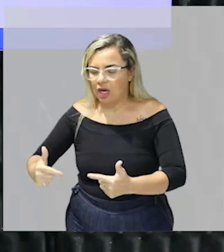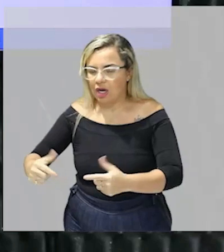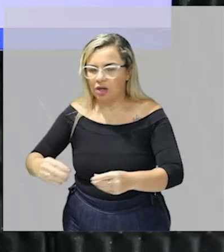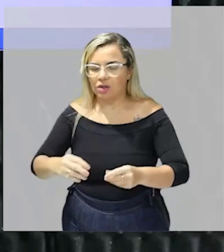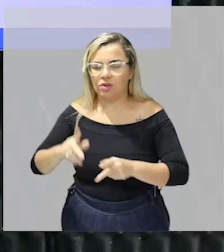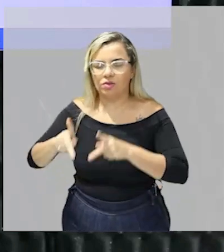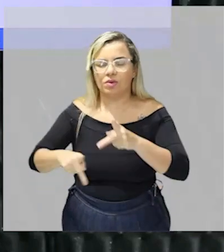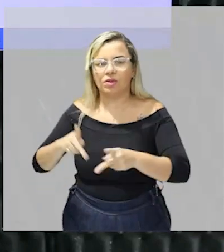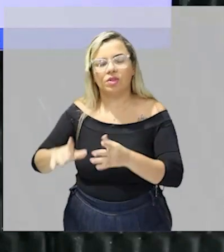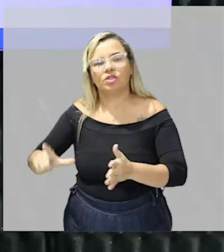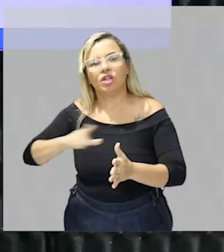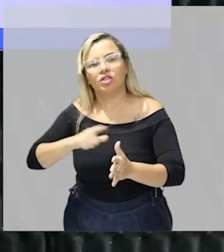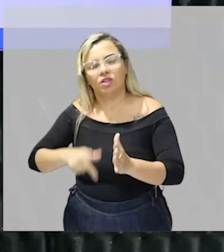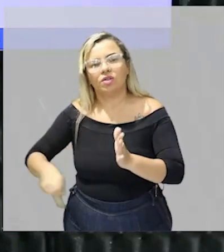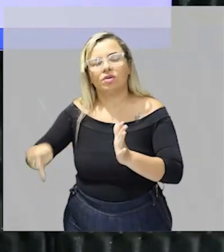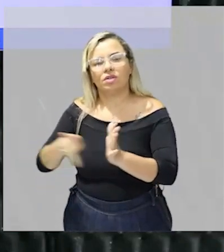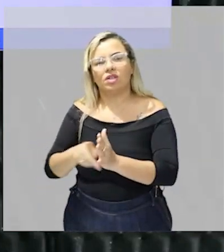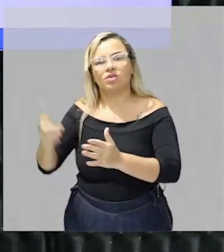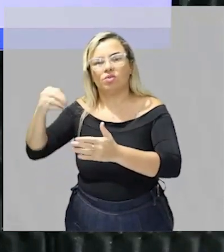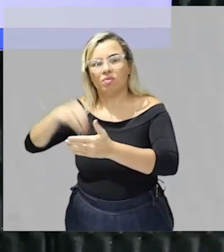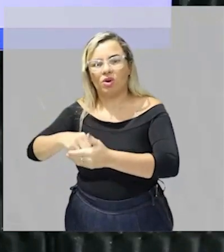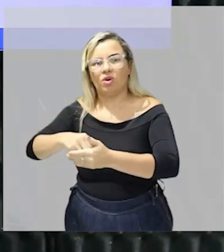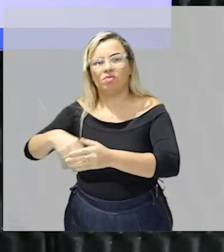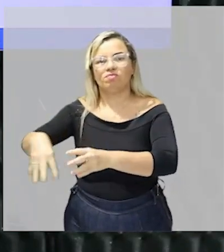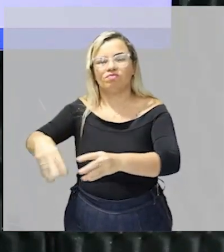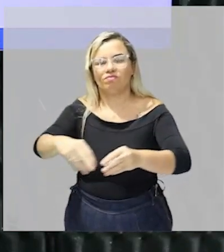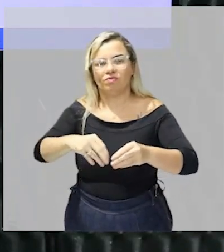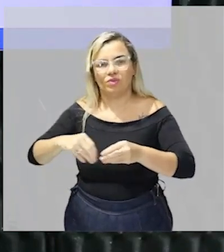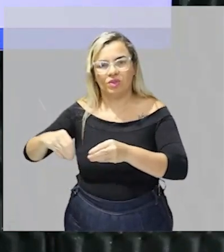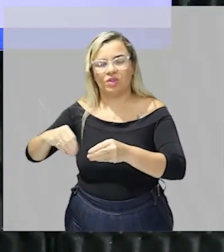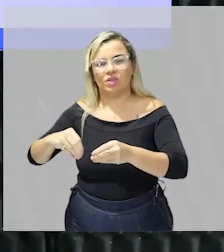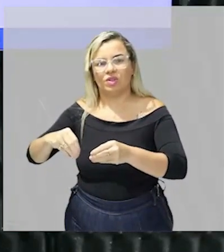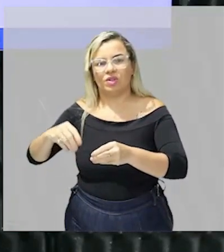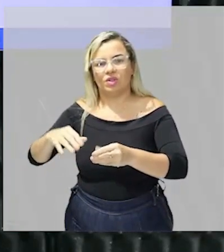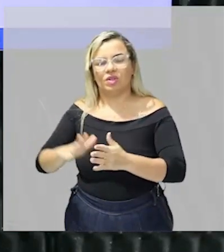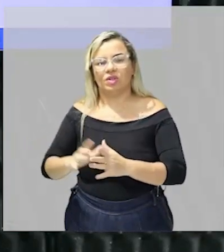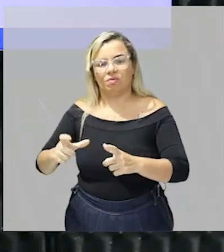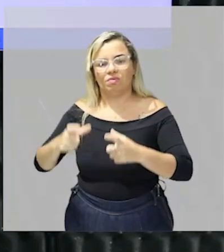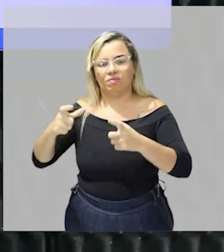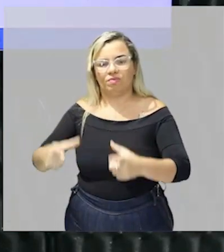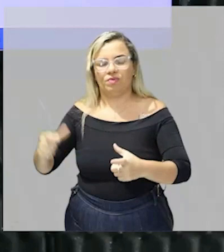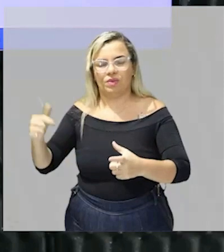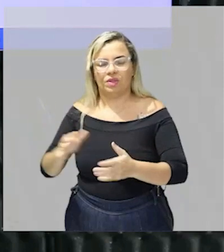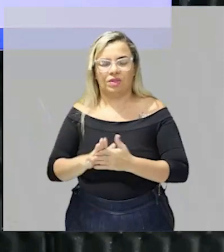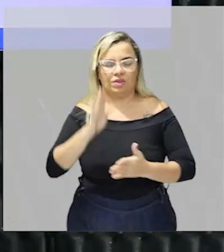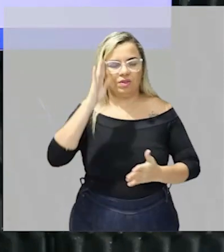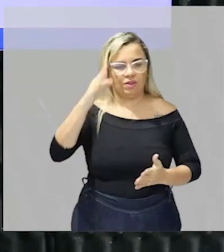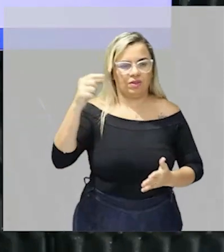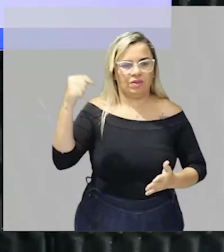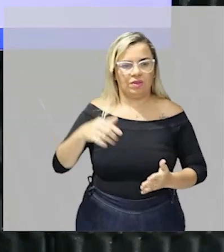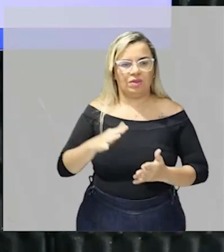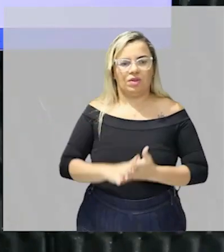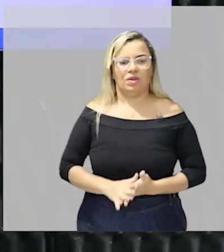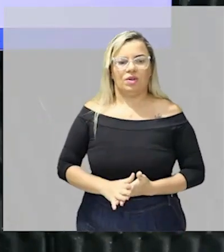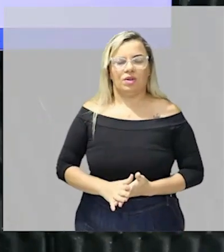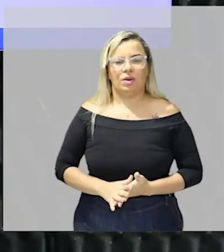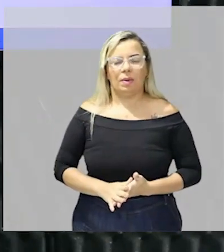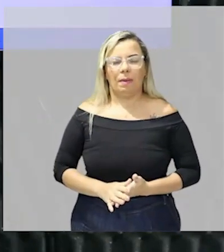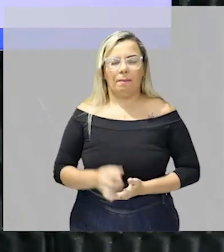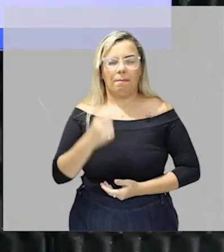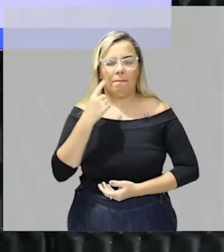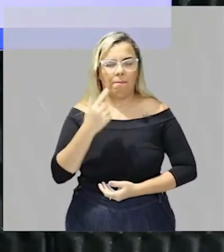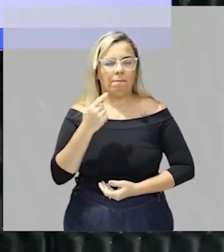povos nativos. Então, eles acabaram utilizando de imediato, principalmente essas rivalidades. Aí